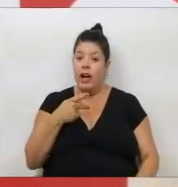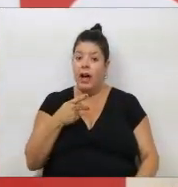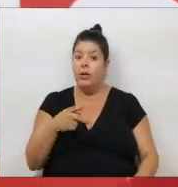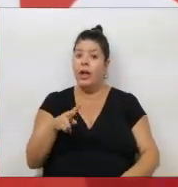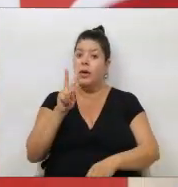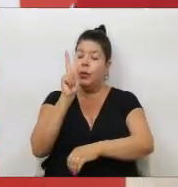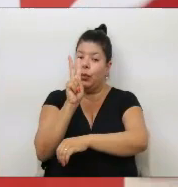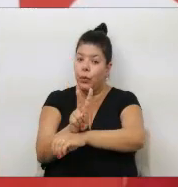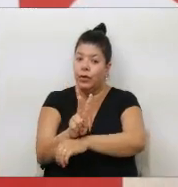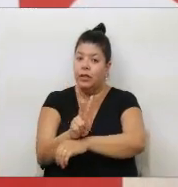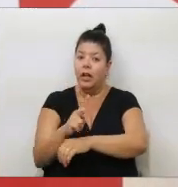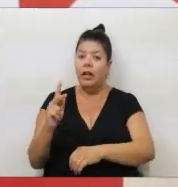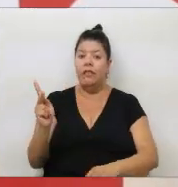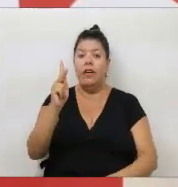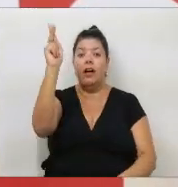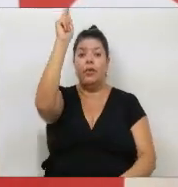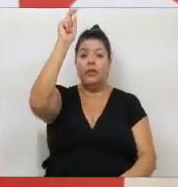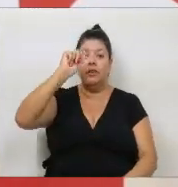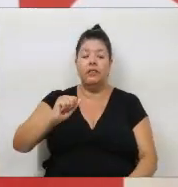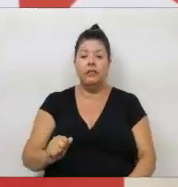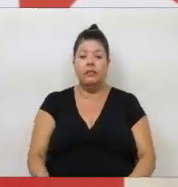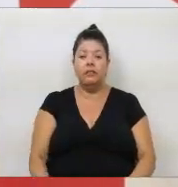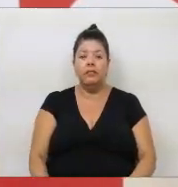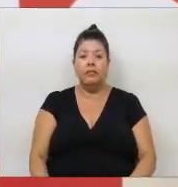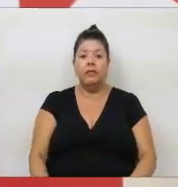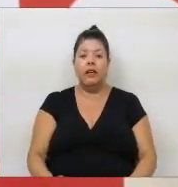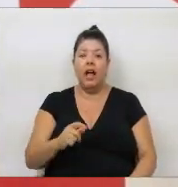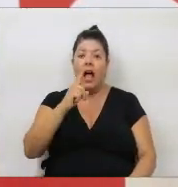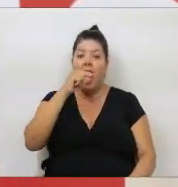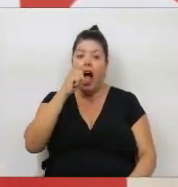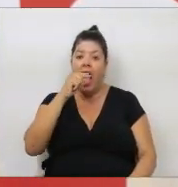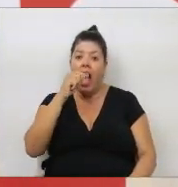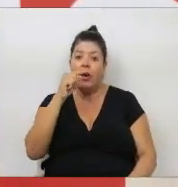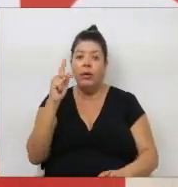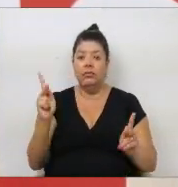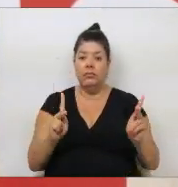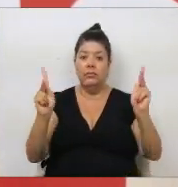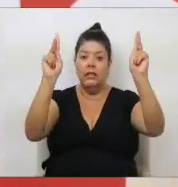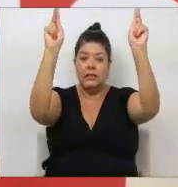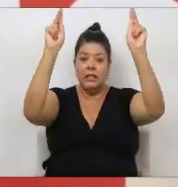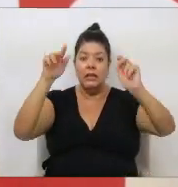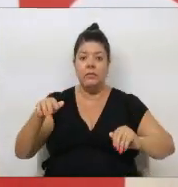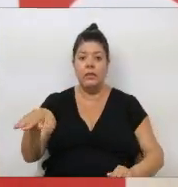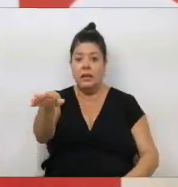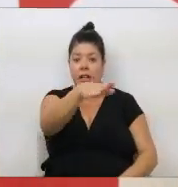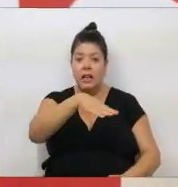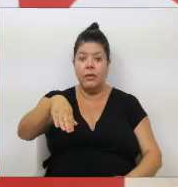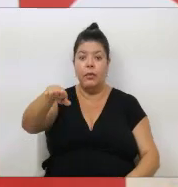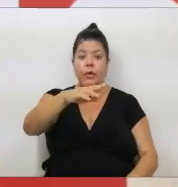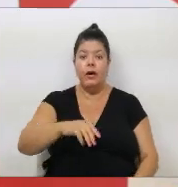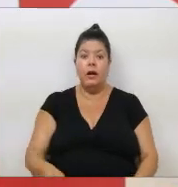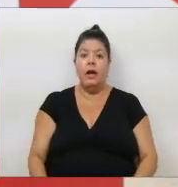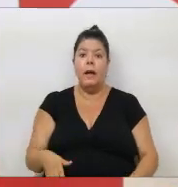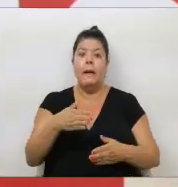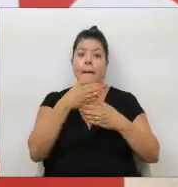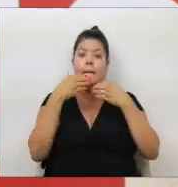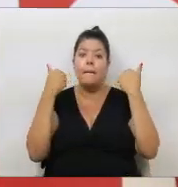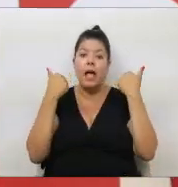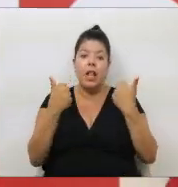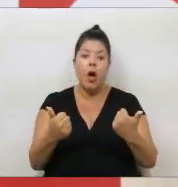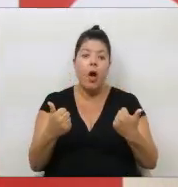preserve, valorize a Lagoa da Bomba, certo? É, restaure onde for